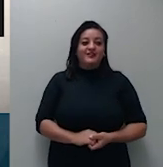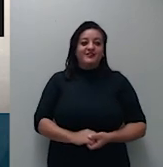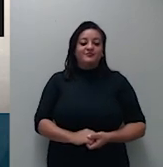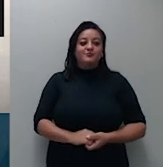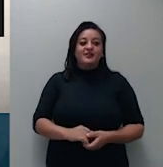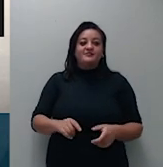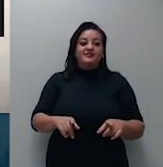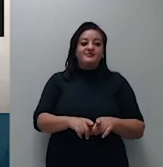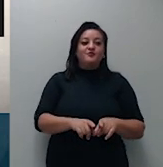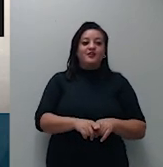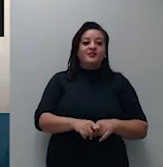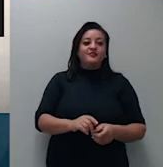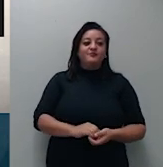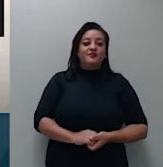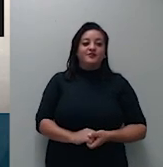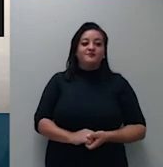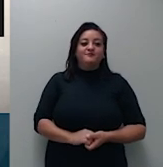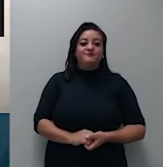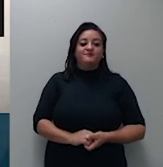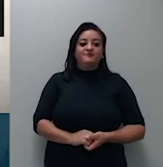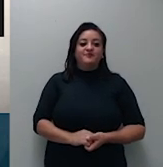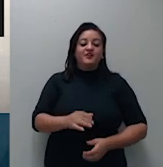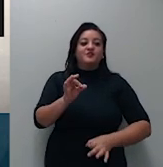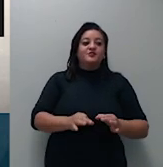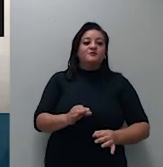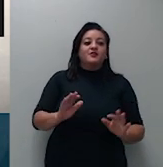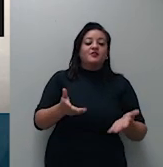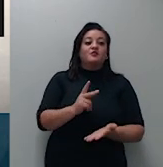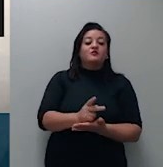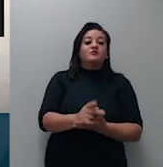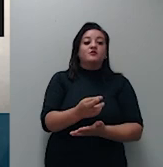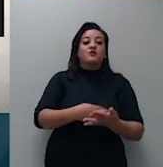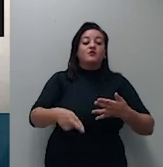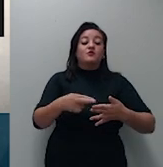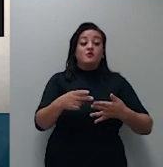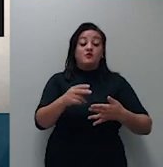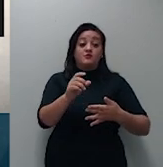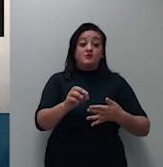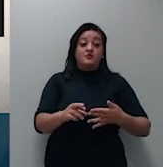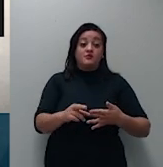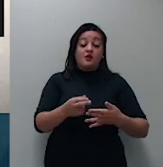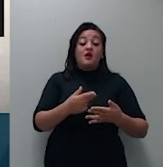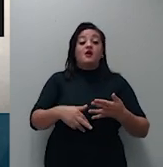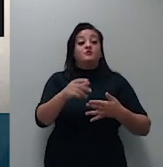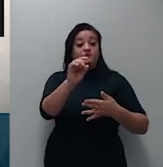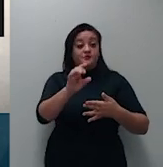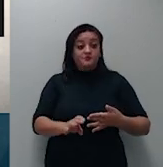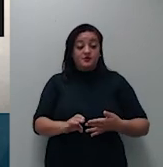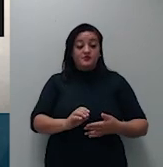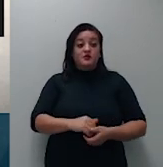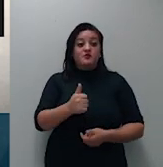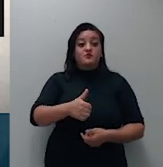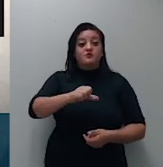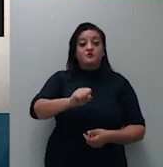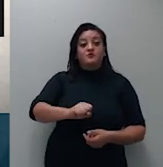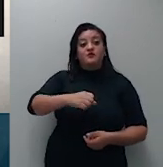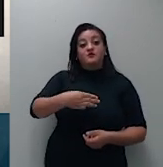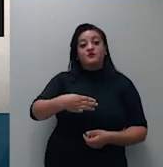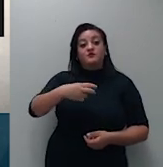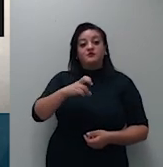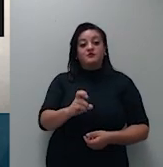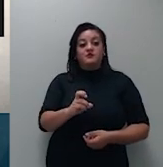advogado julgamento ainda na sequência o recurso agravo interno especial